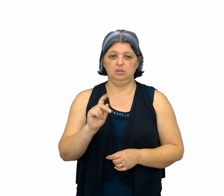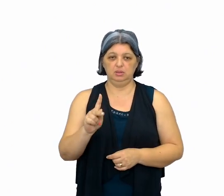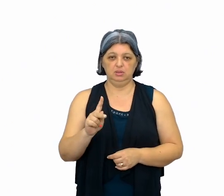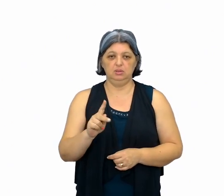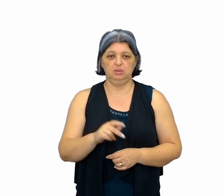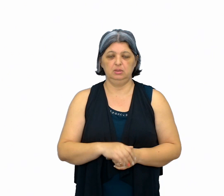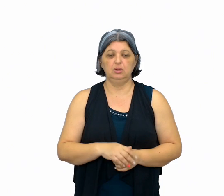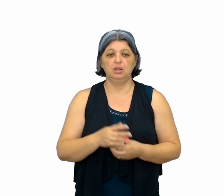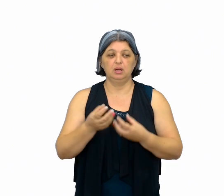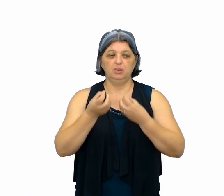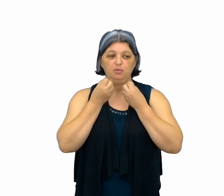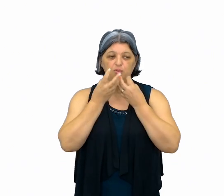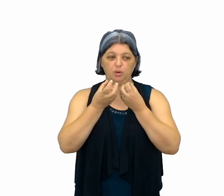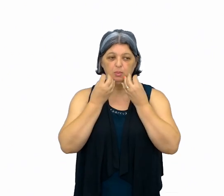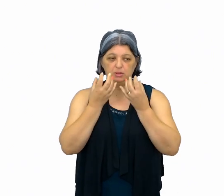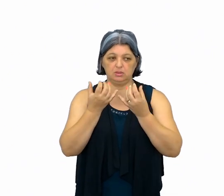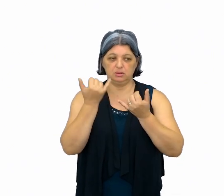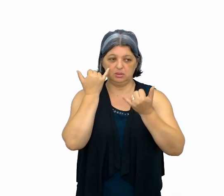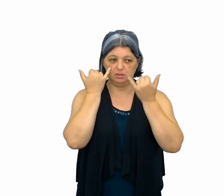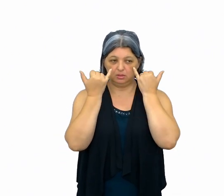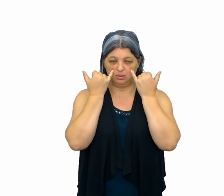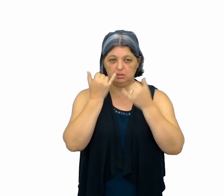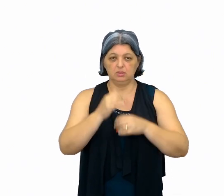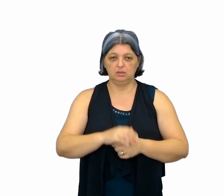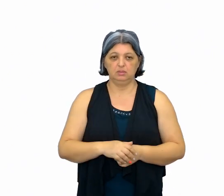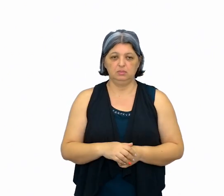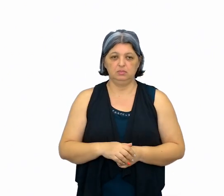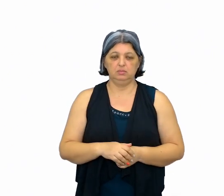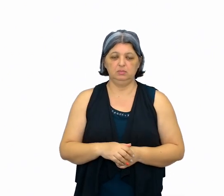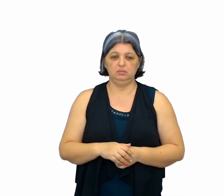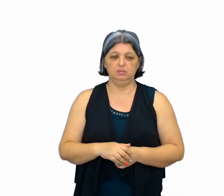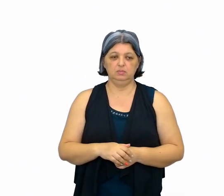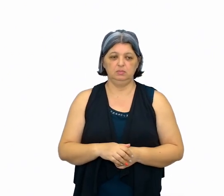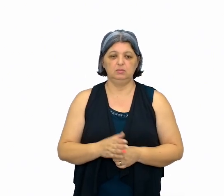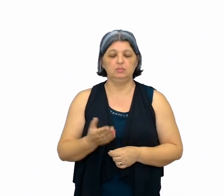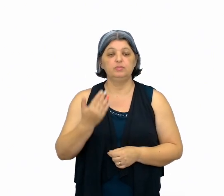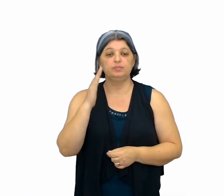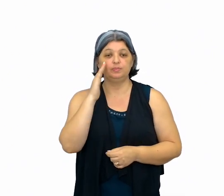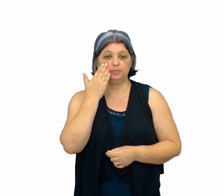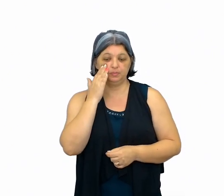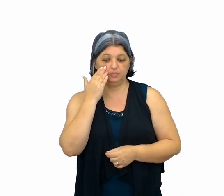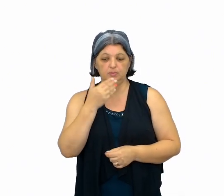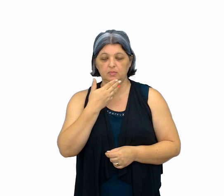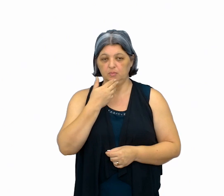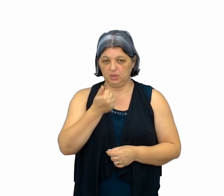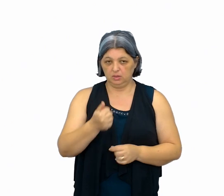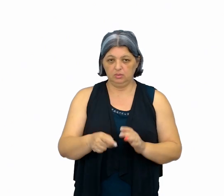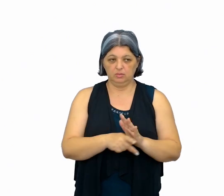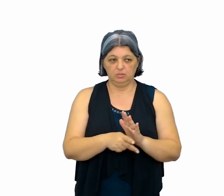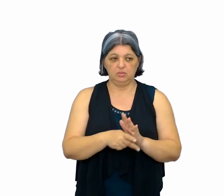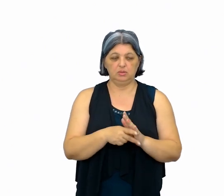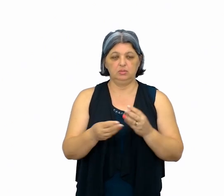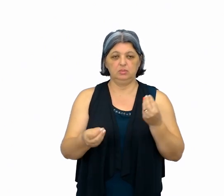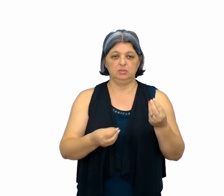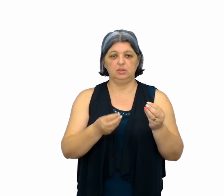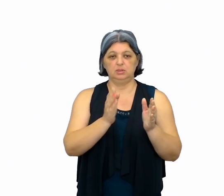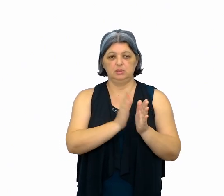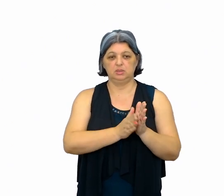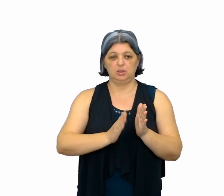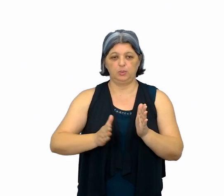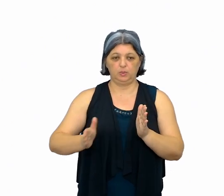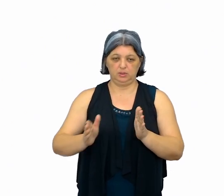dessas informações preliminares, vamos compreender uma melhor abordagem sobre essa